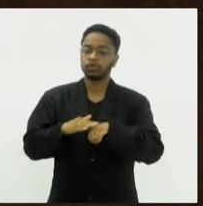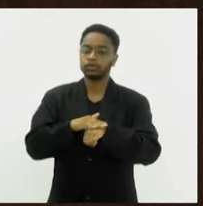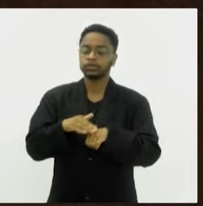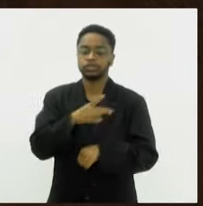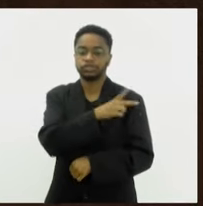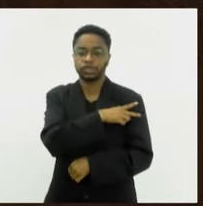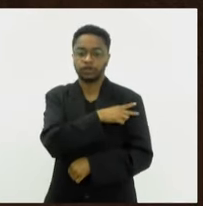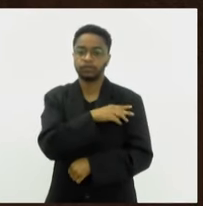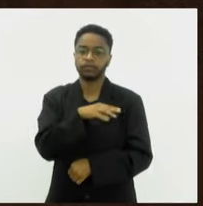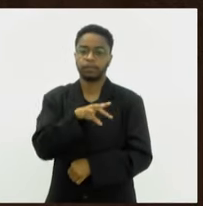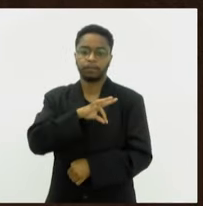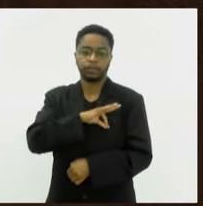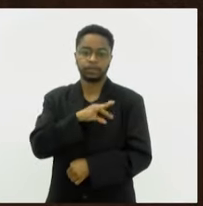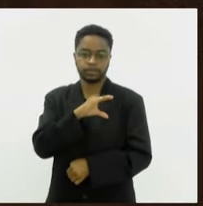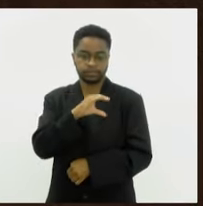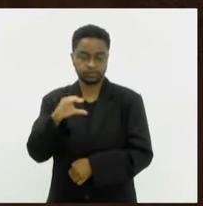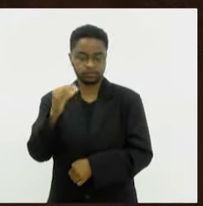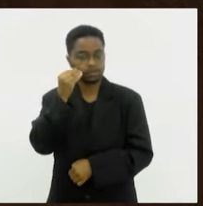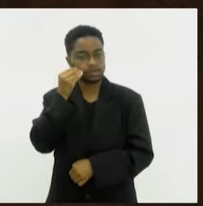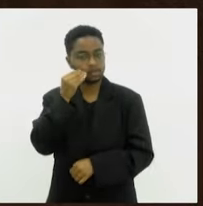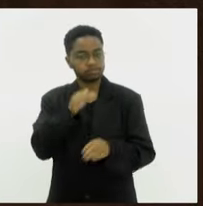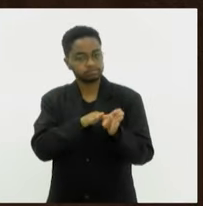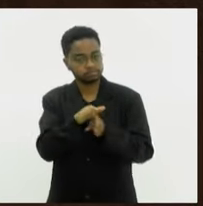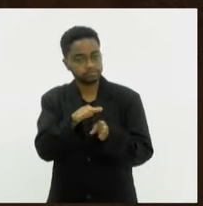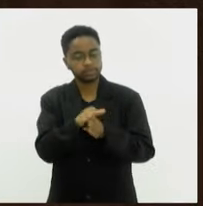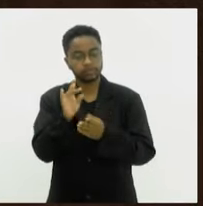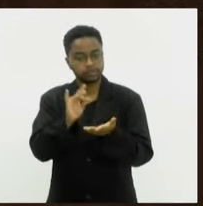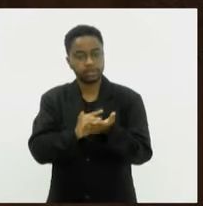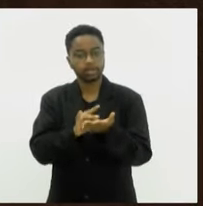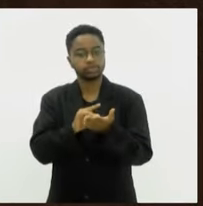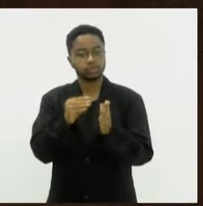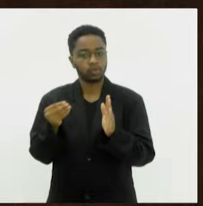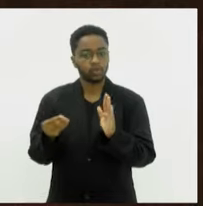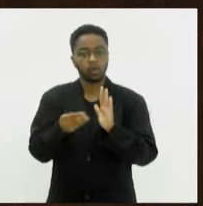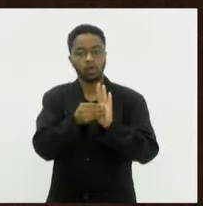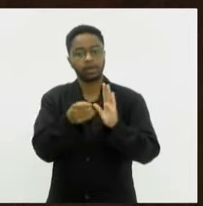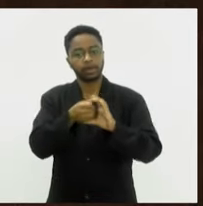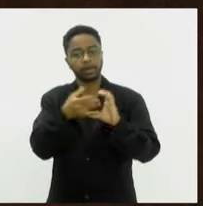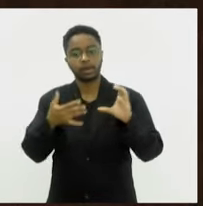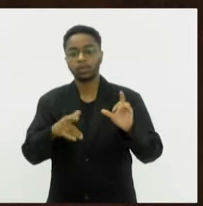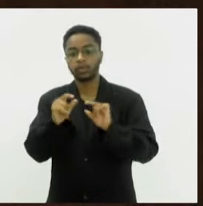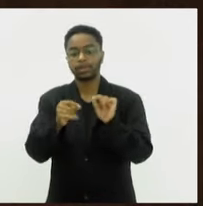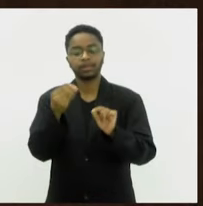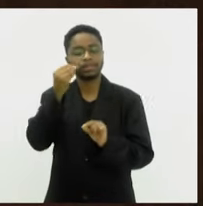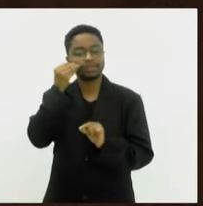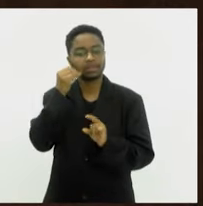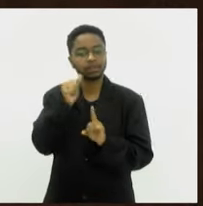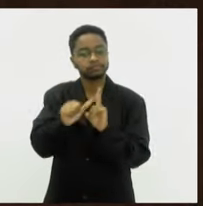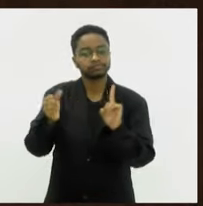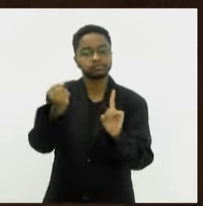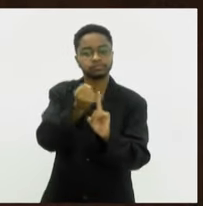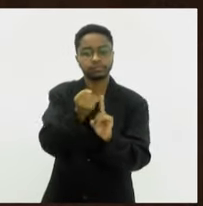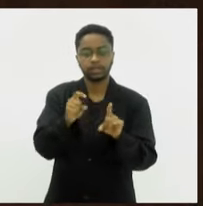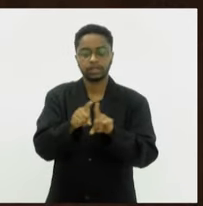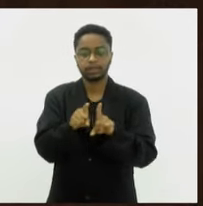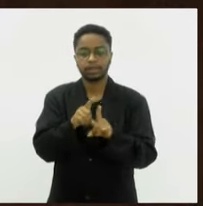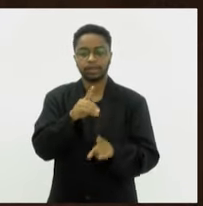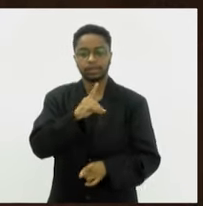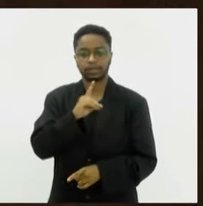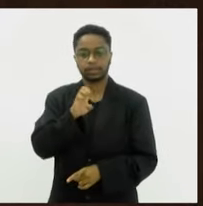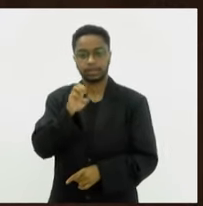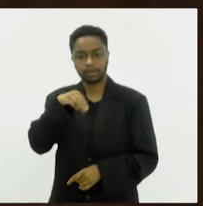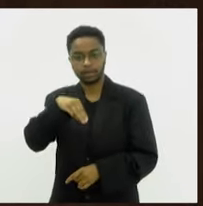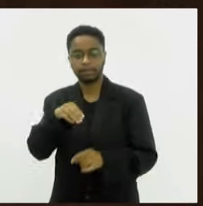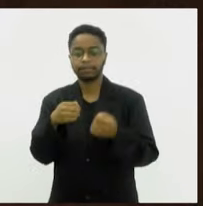Civil para orientar que esses casos sejam realmente caracterizados como tentativa de feminicídio e que a DEAN centralize